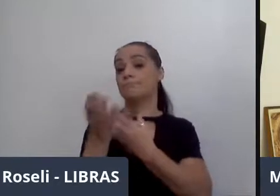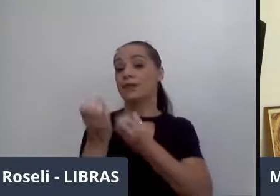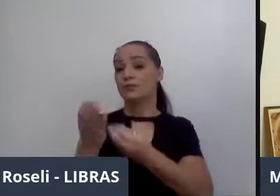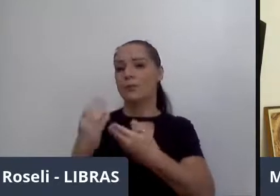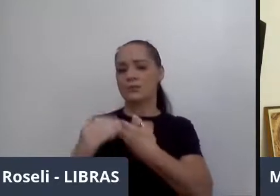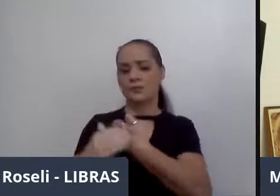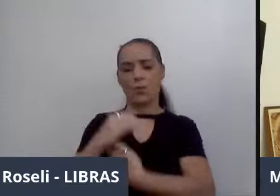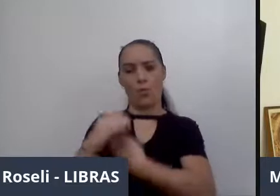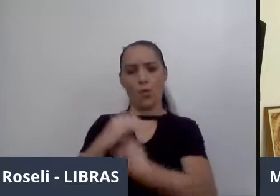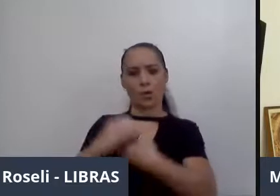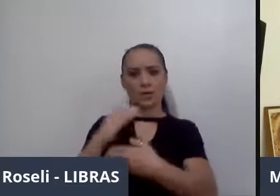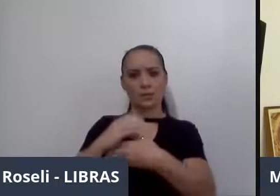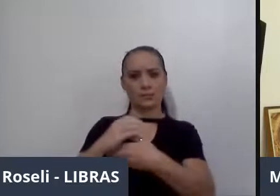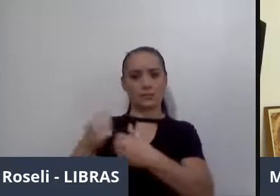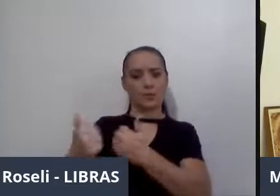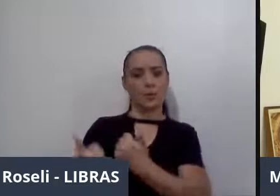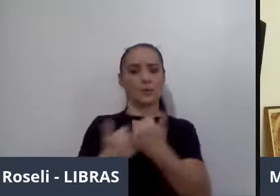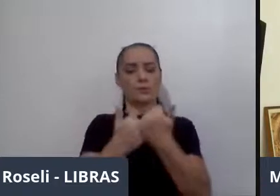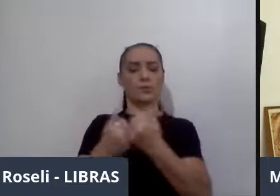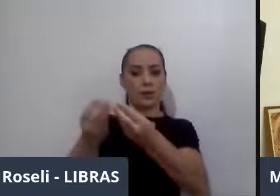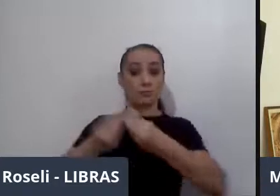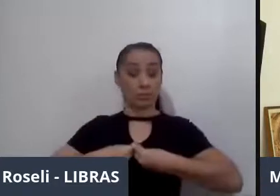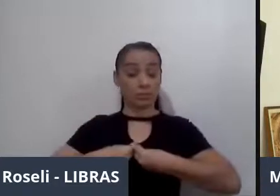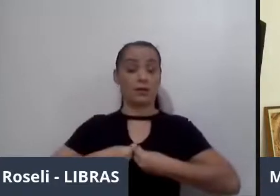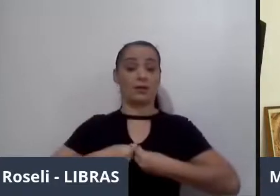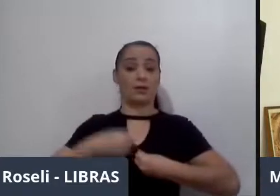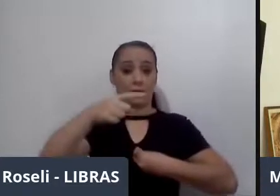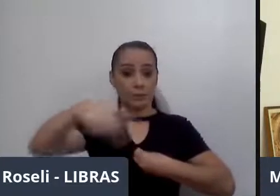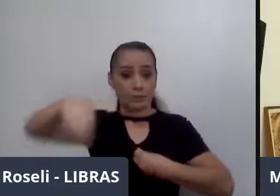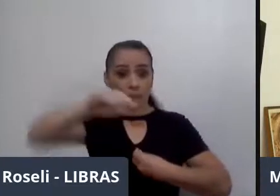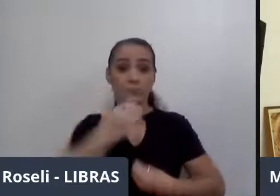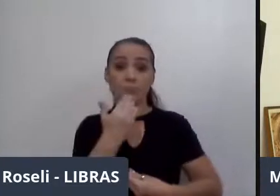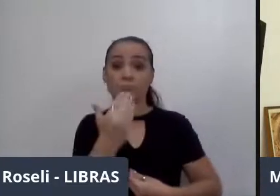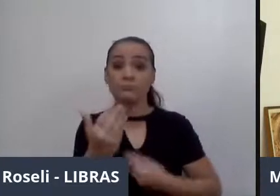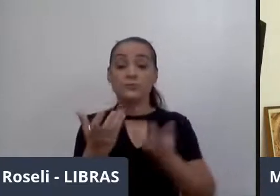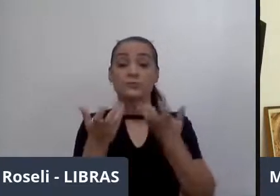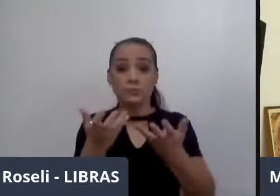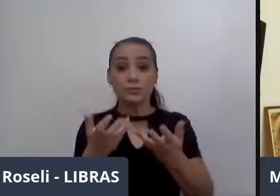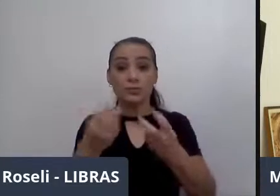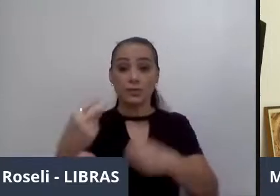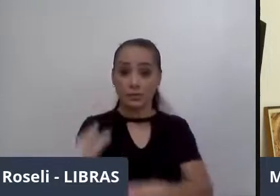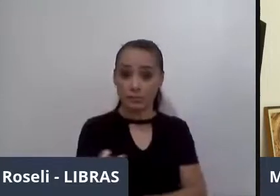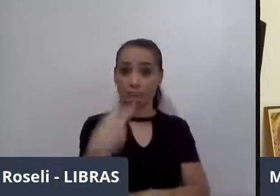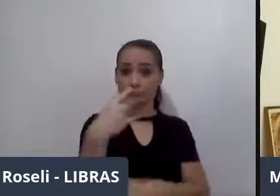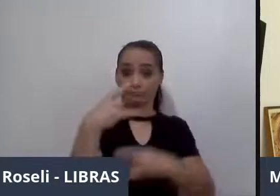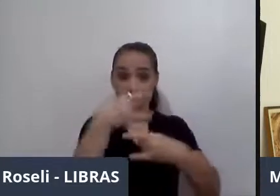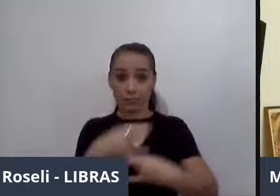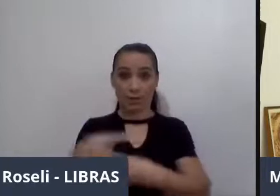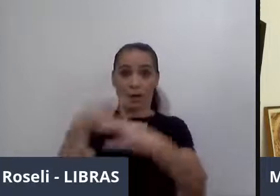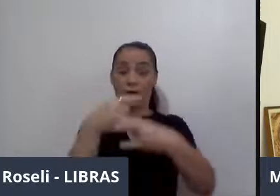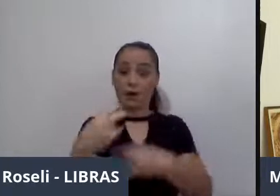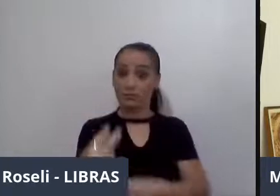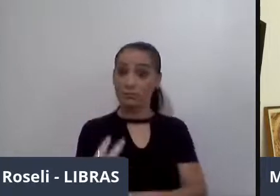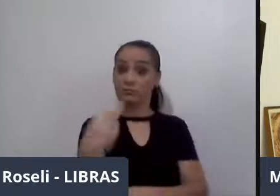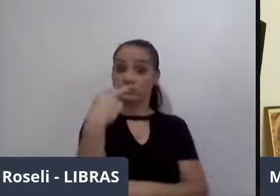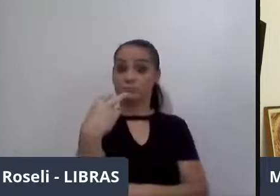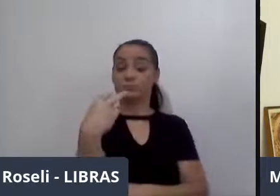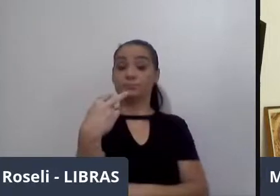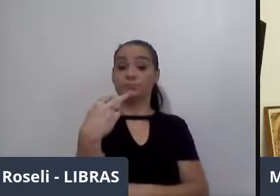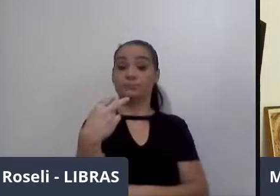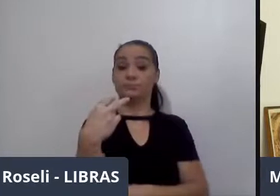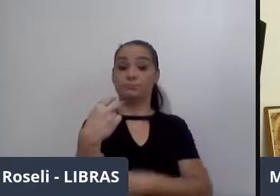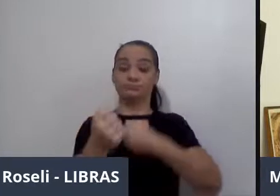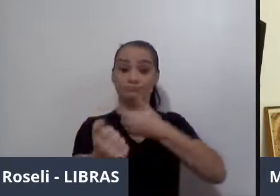assessoria. Pessoal, quero pedir a todos vocês que estão assistindo, apertem o botão